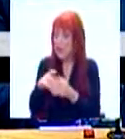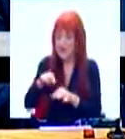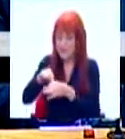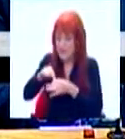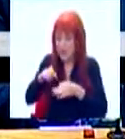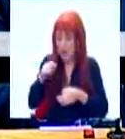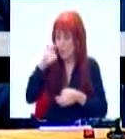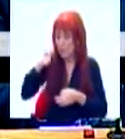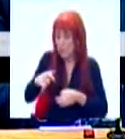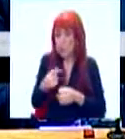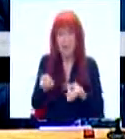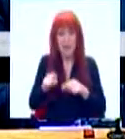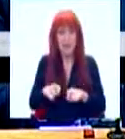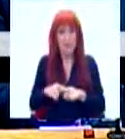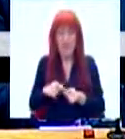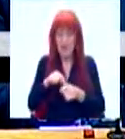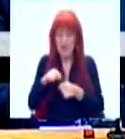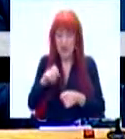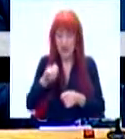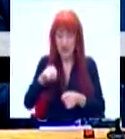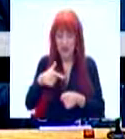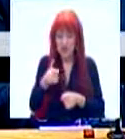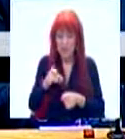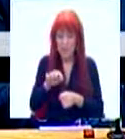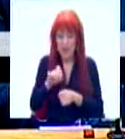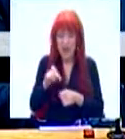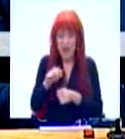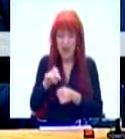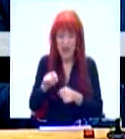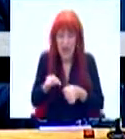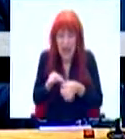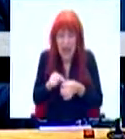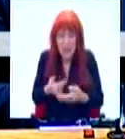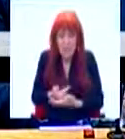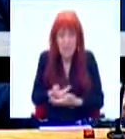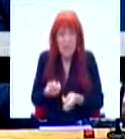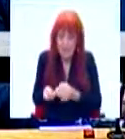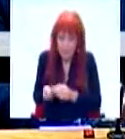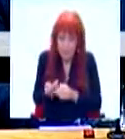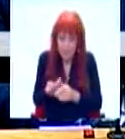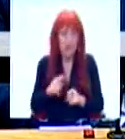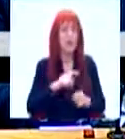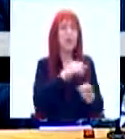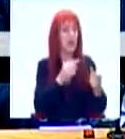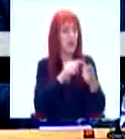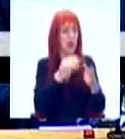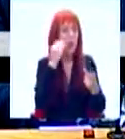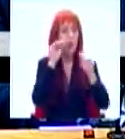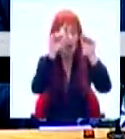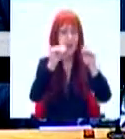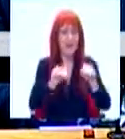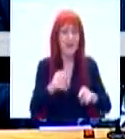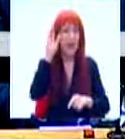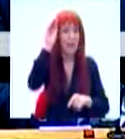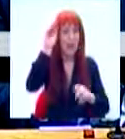humanas, incluindo células estaminais embrionárias. Segundo, os termos para o armazenamento em